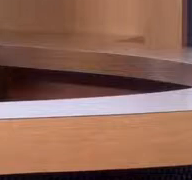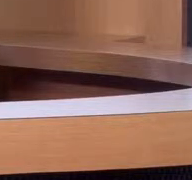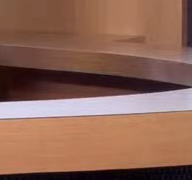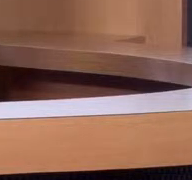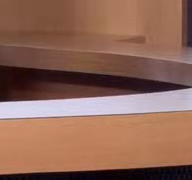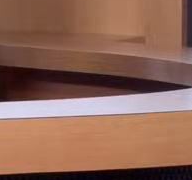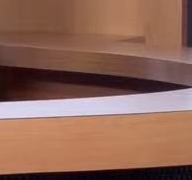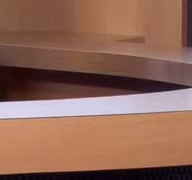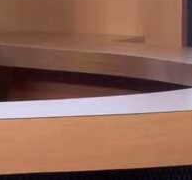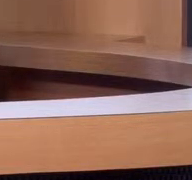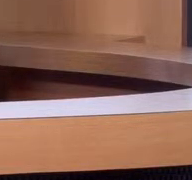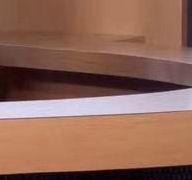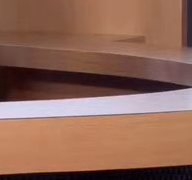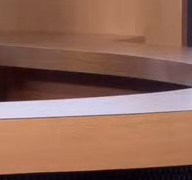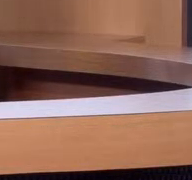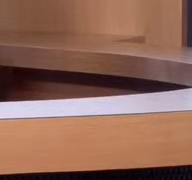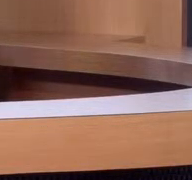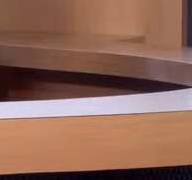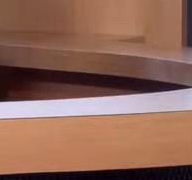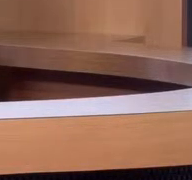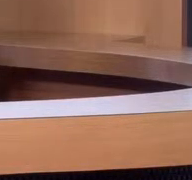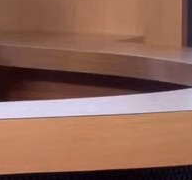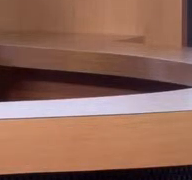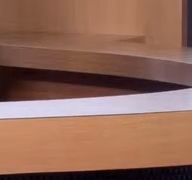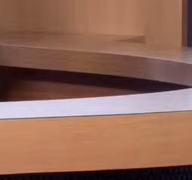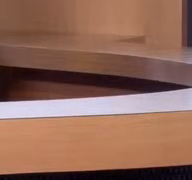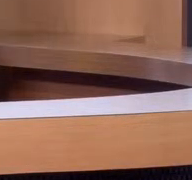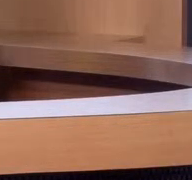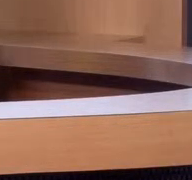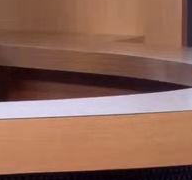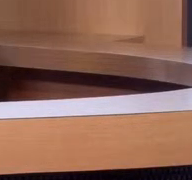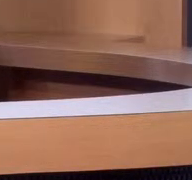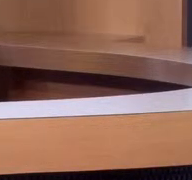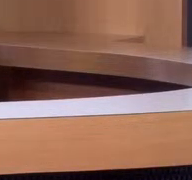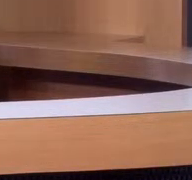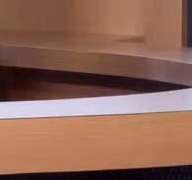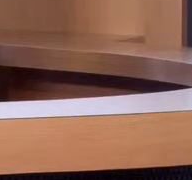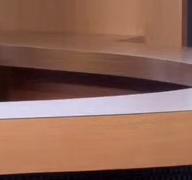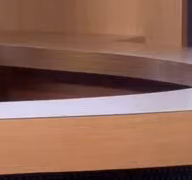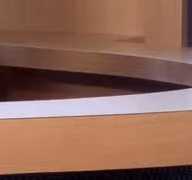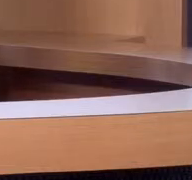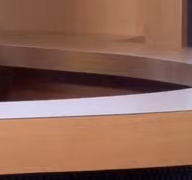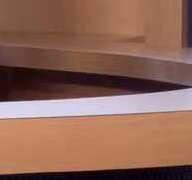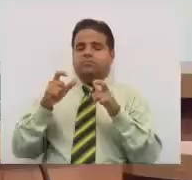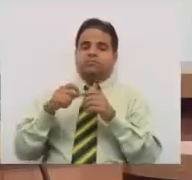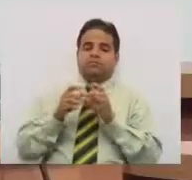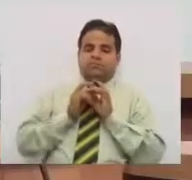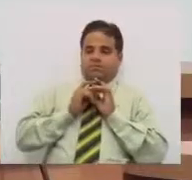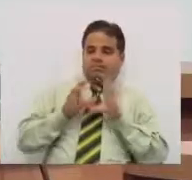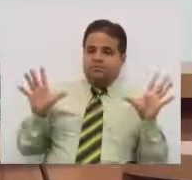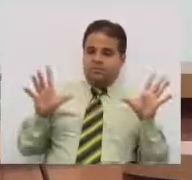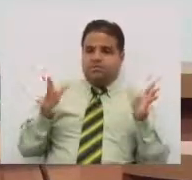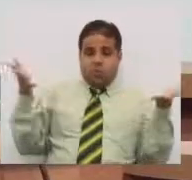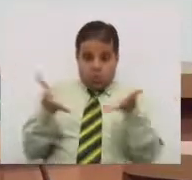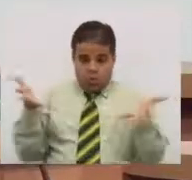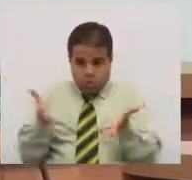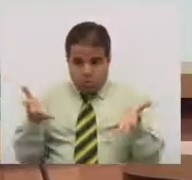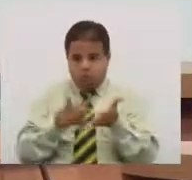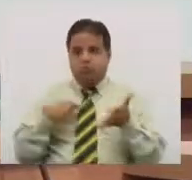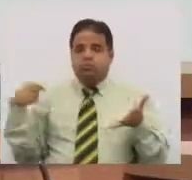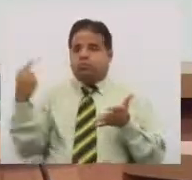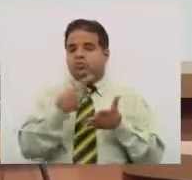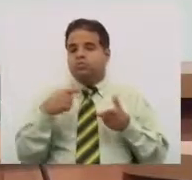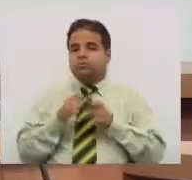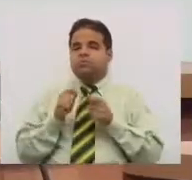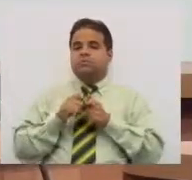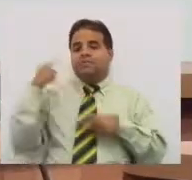e demonstraram preocupação com os prazos e com o papel que vão ter na elaboração da proposta. Hoje, nós estamos fazendo